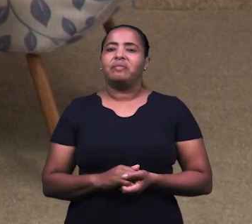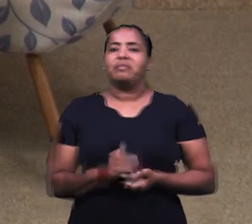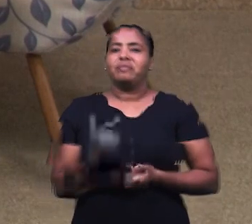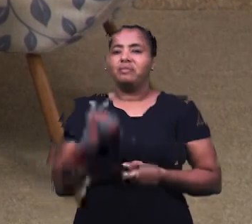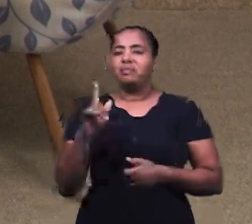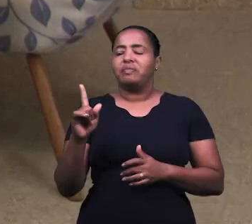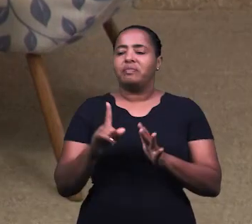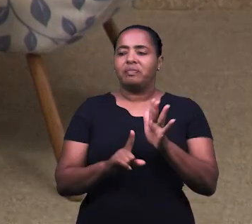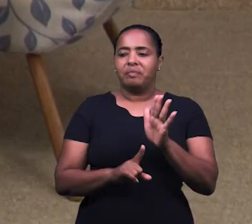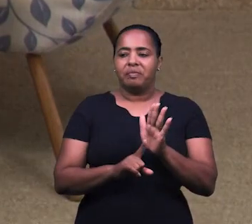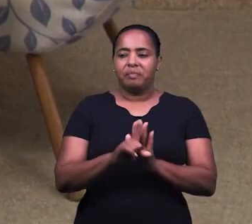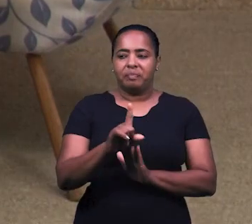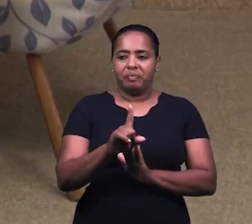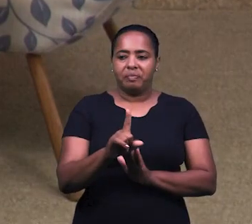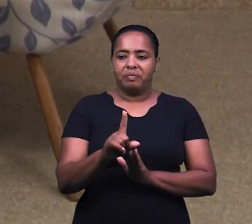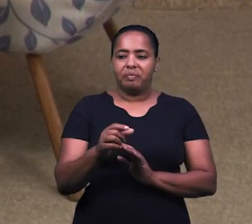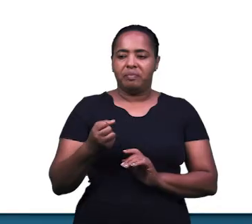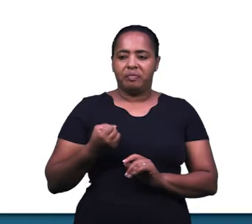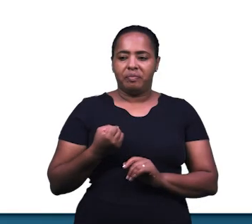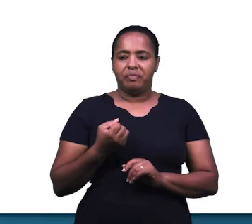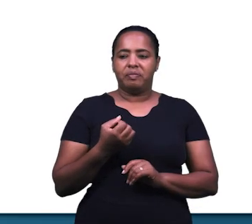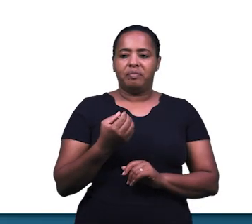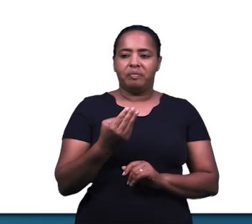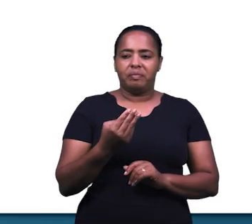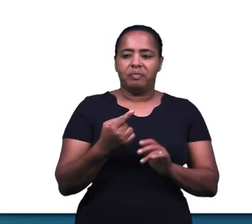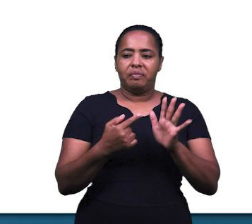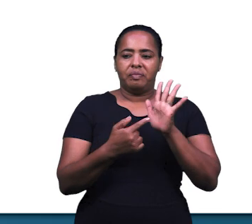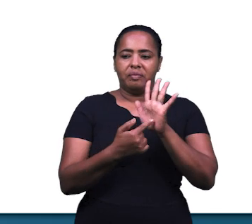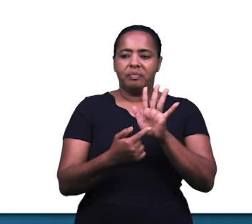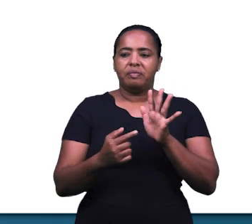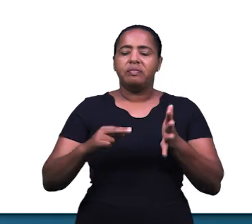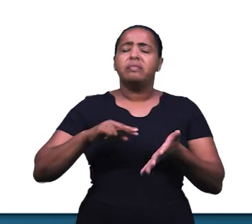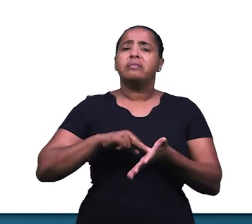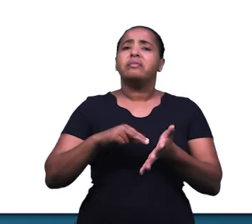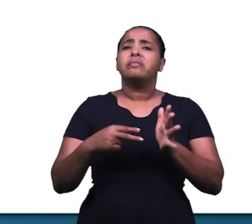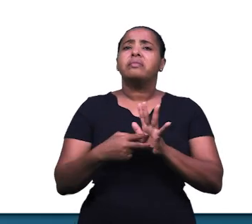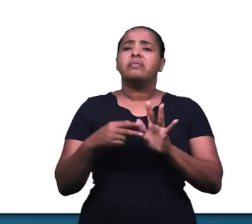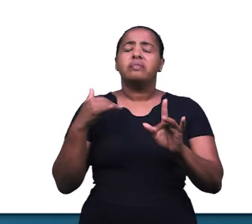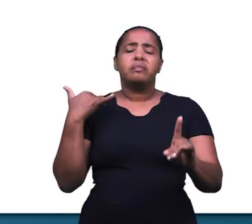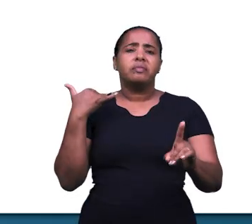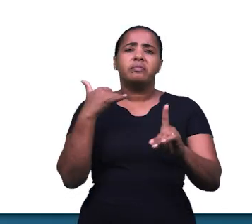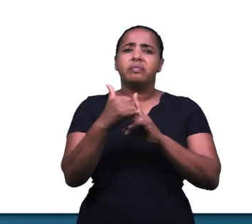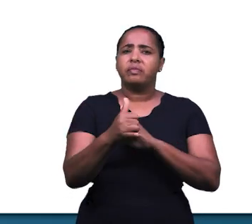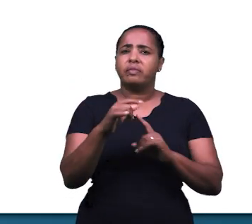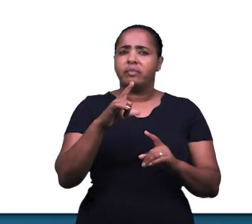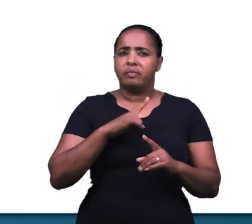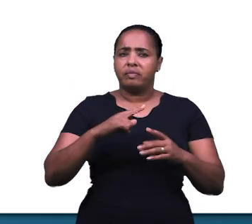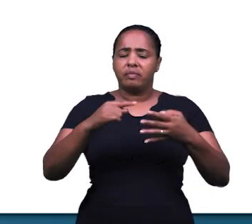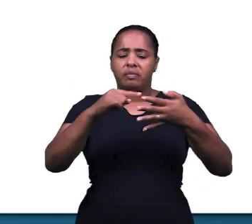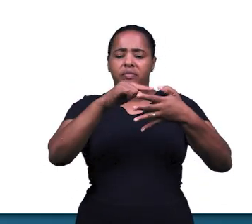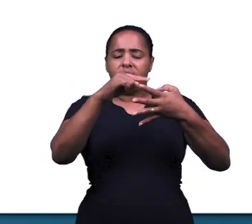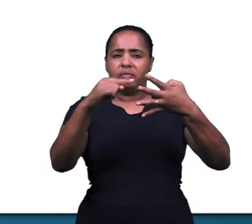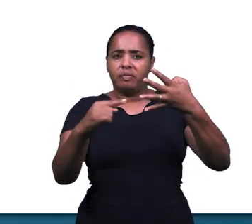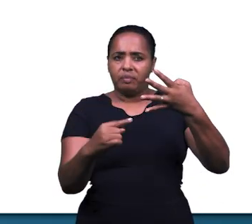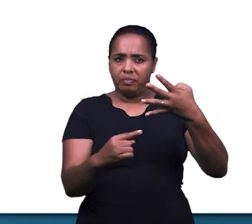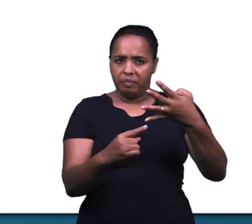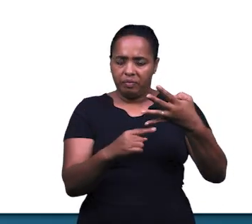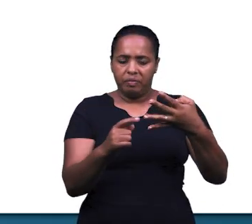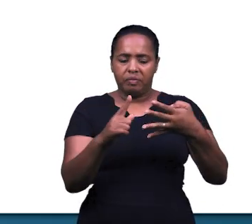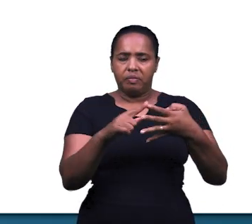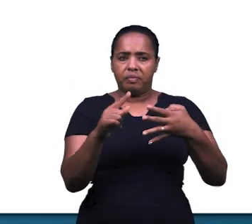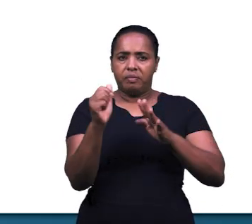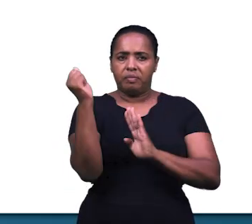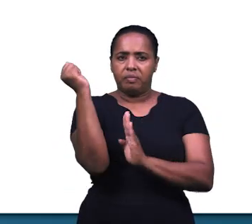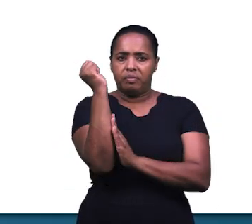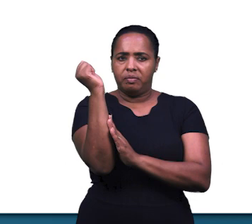nossa próxima pergunta, então, número 3, que diz assim: qual o significado profético dos seguintes elementos?